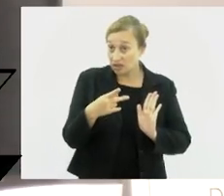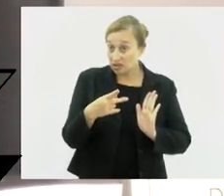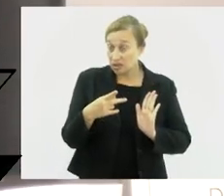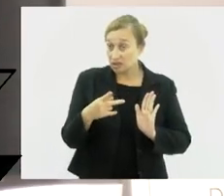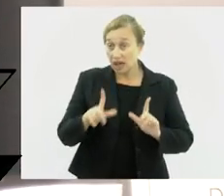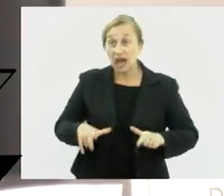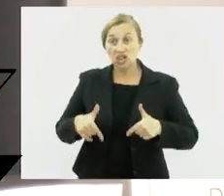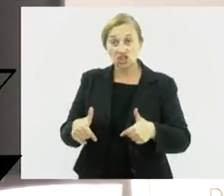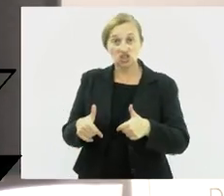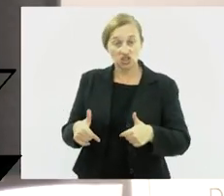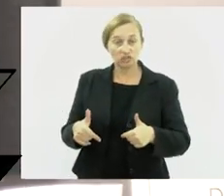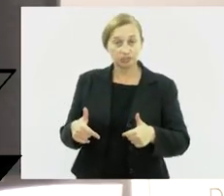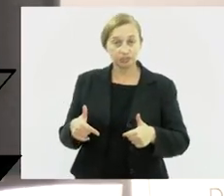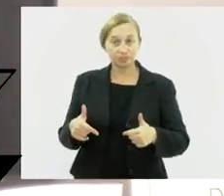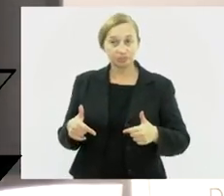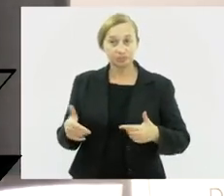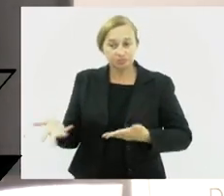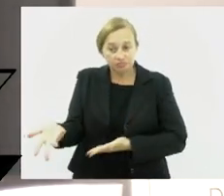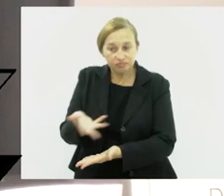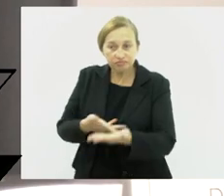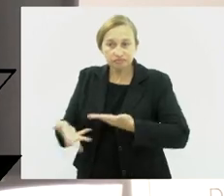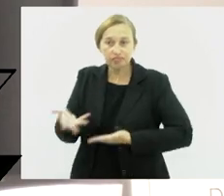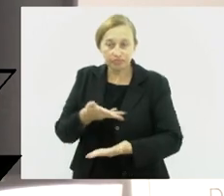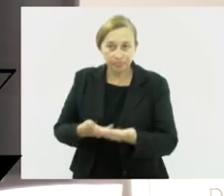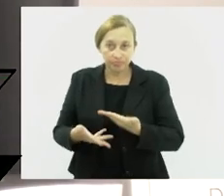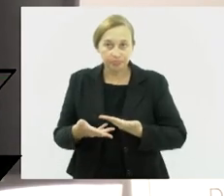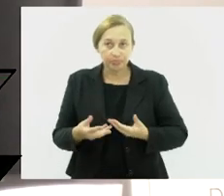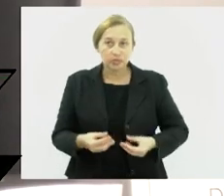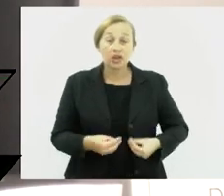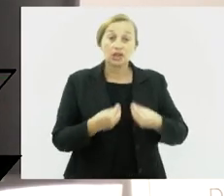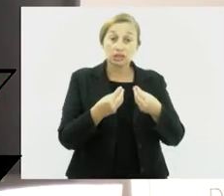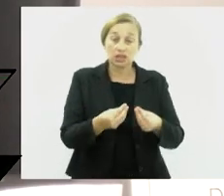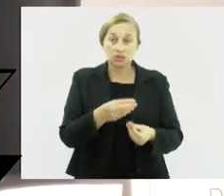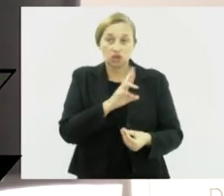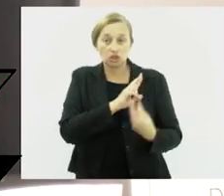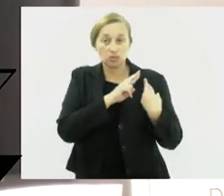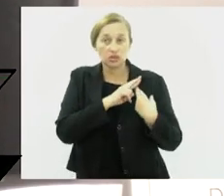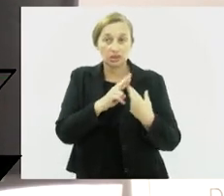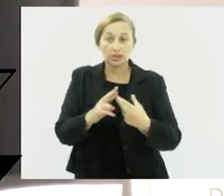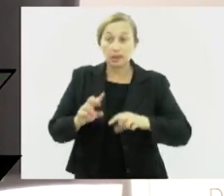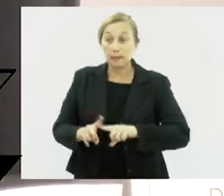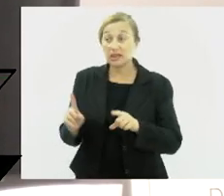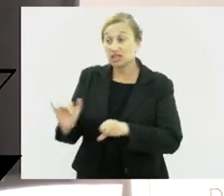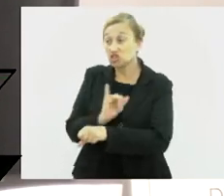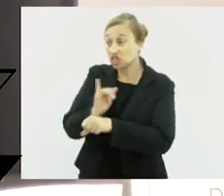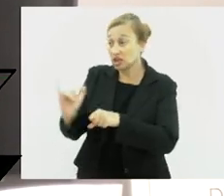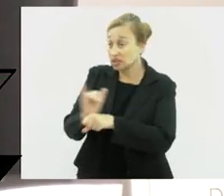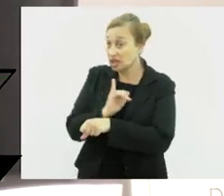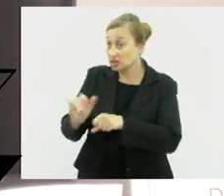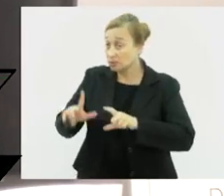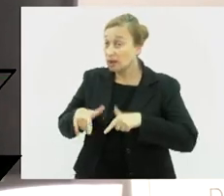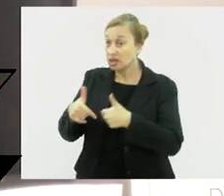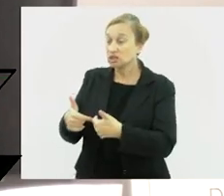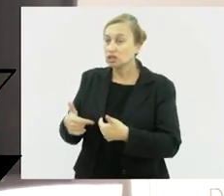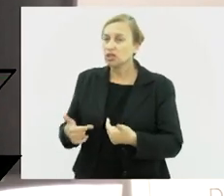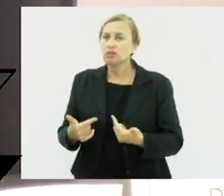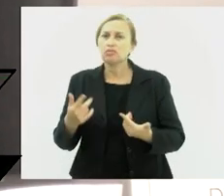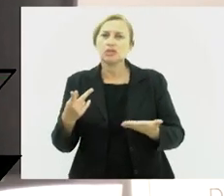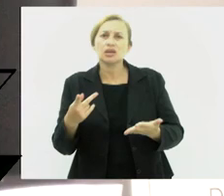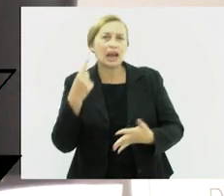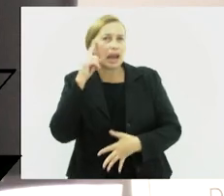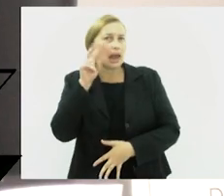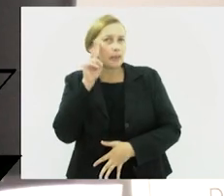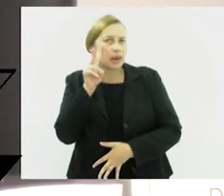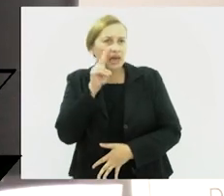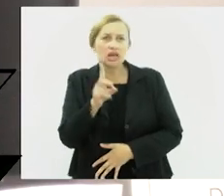dois lados. Você está criando uma responsabilidade, mas também está dando os meios para a ONG fazer. Me ocorreu isso, Léo Vieira,